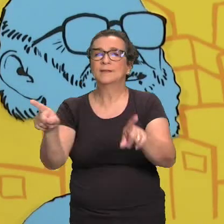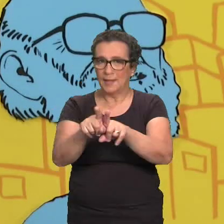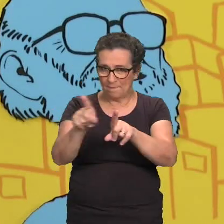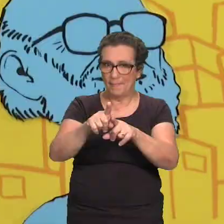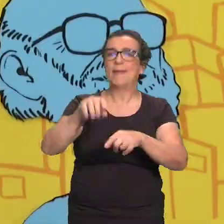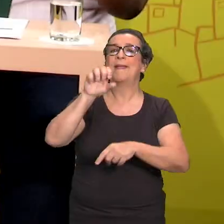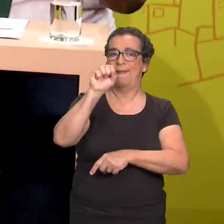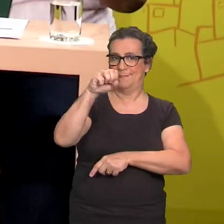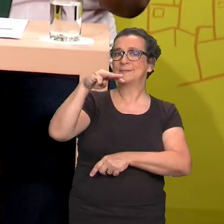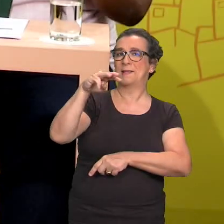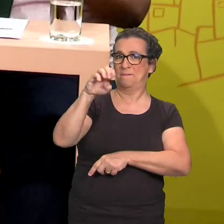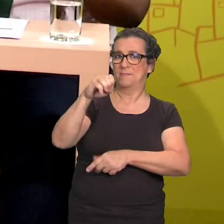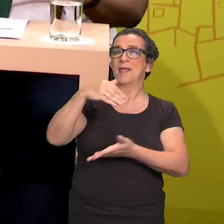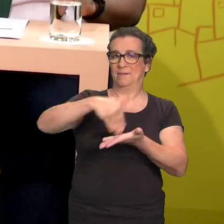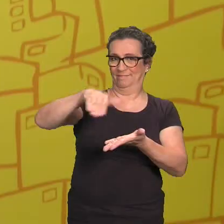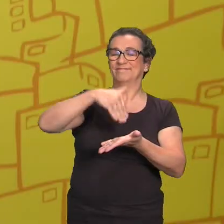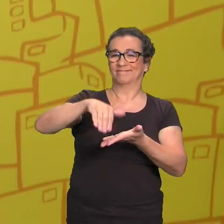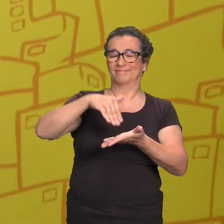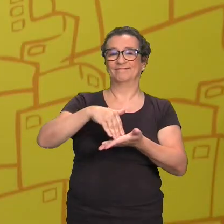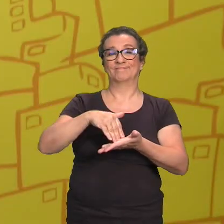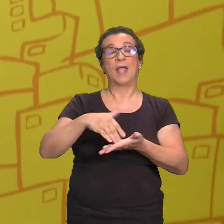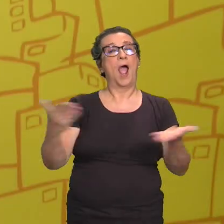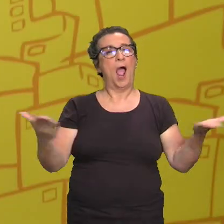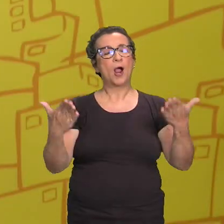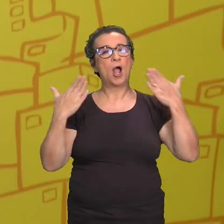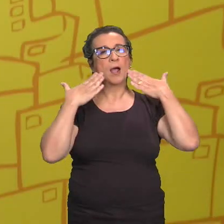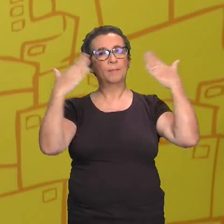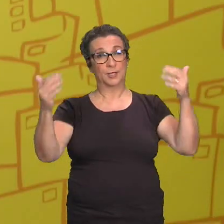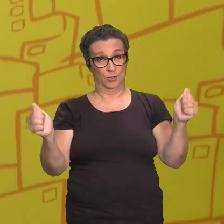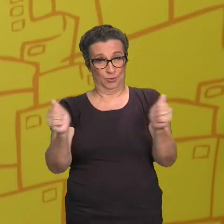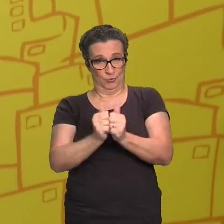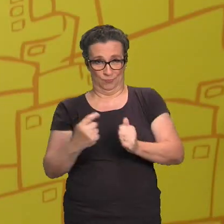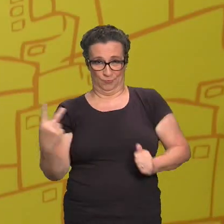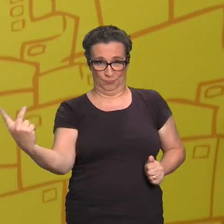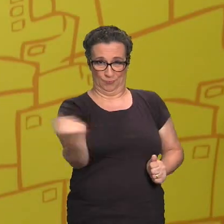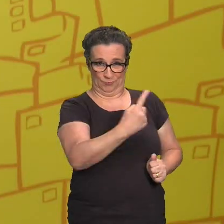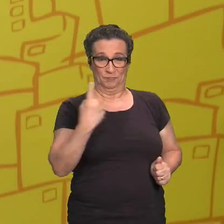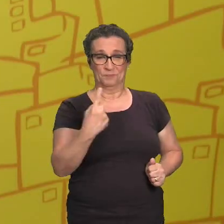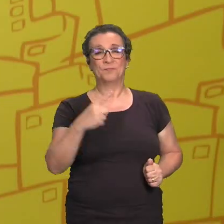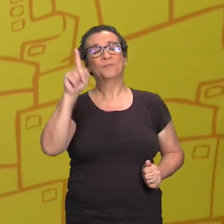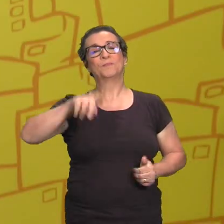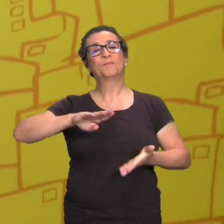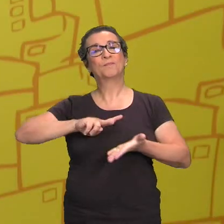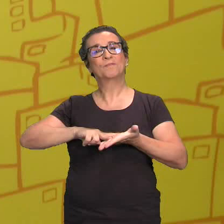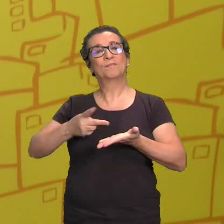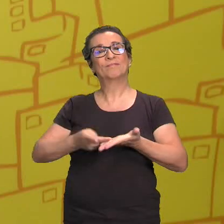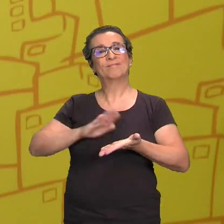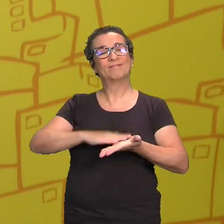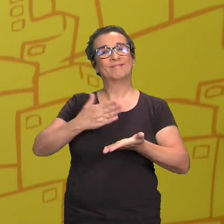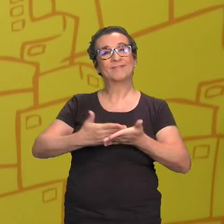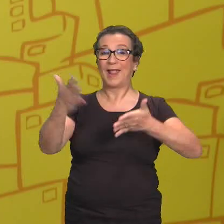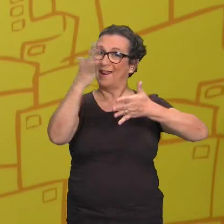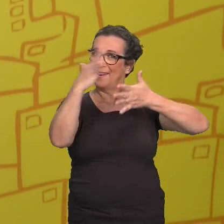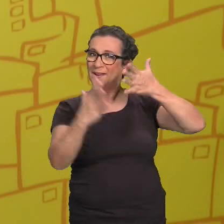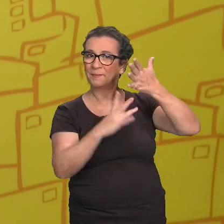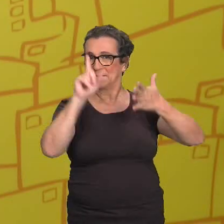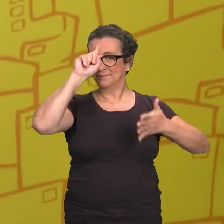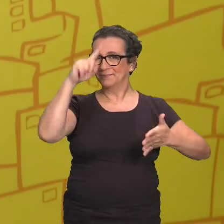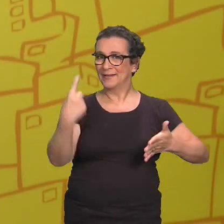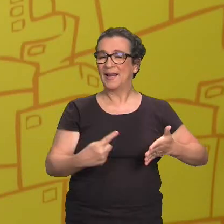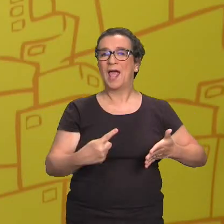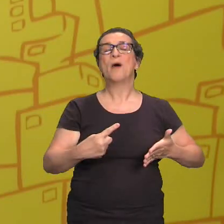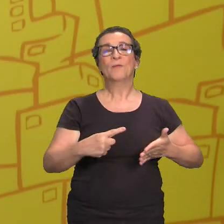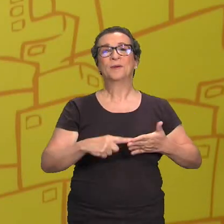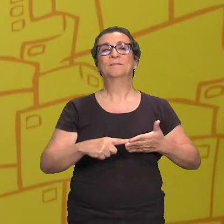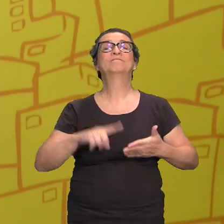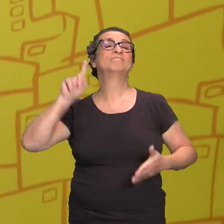SME. Apresentando esse evento, junto com a gente, estão os intérpretes de Libras, Laura Jane e